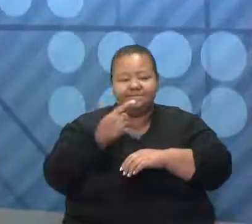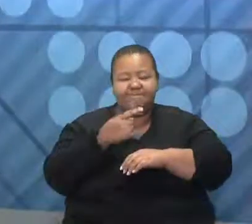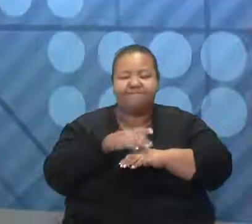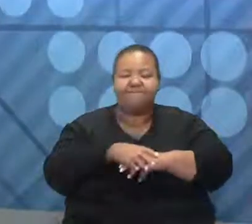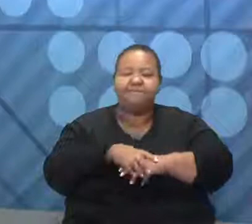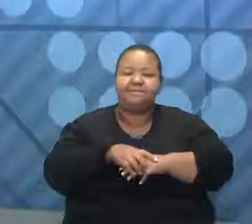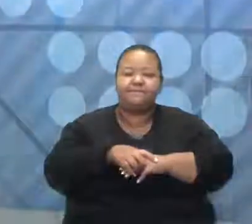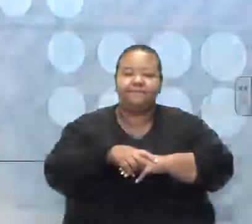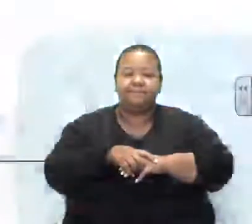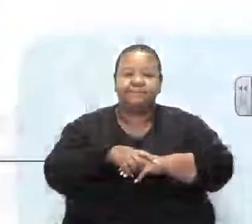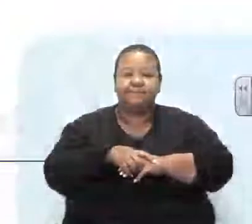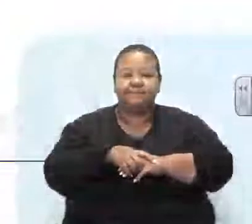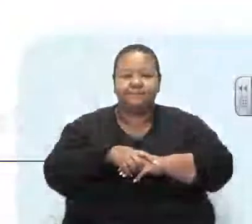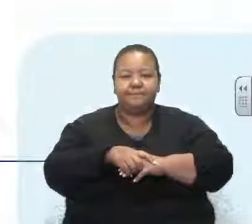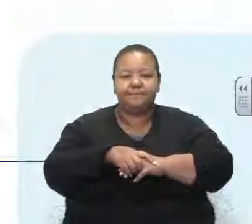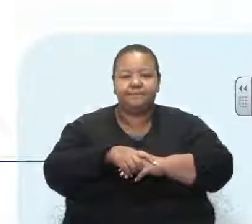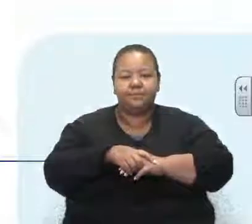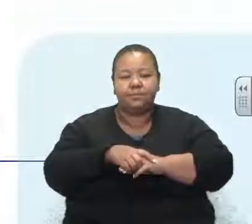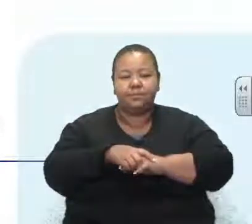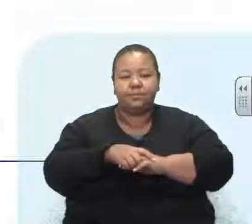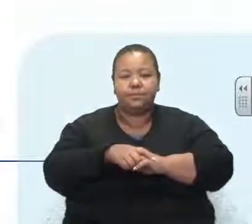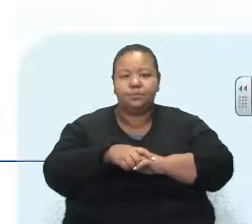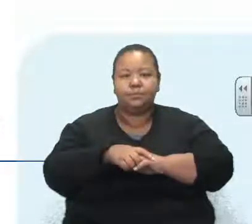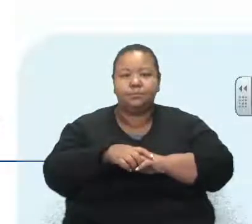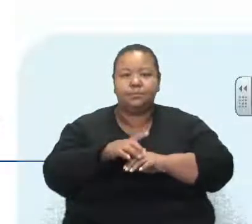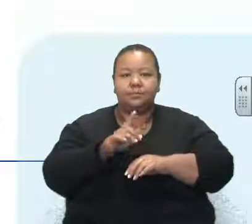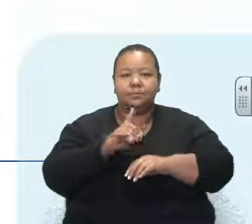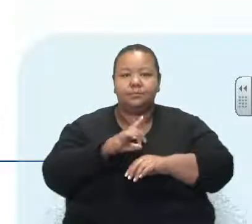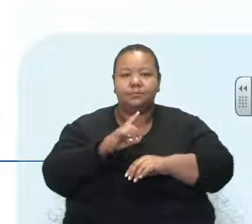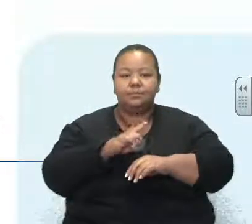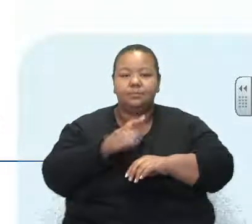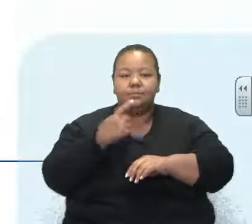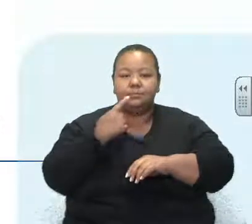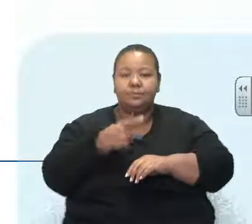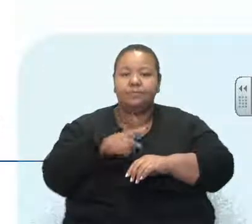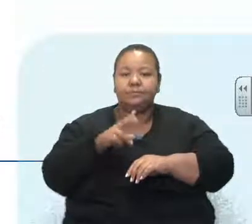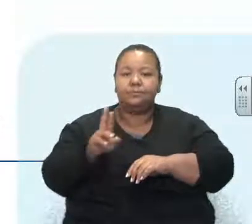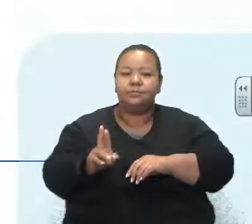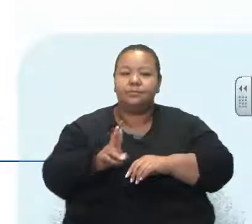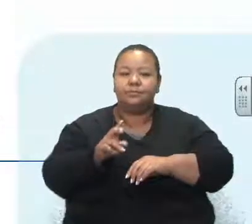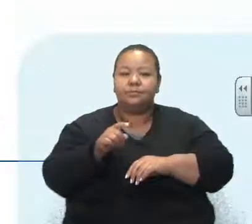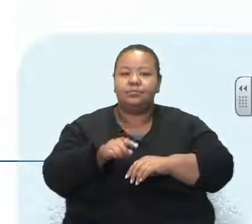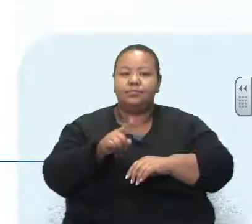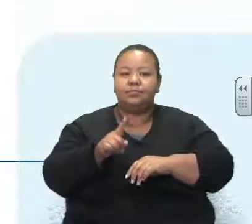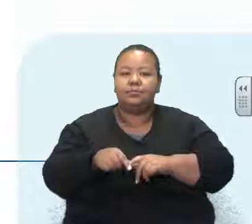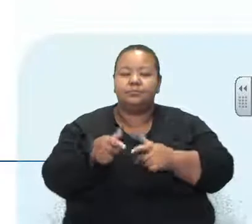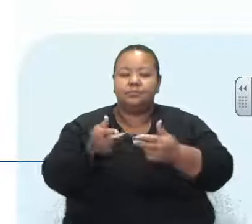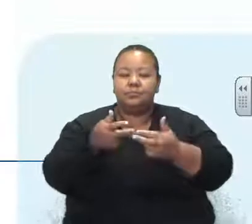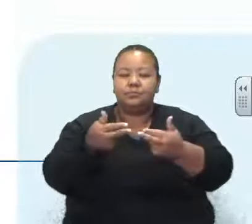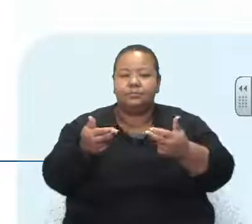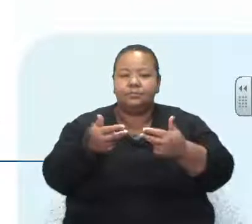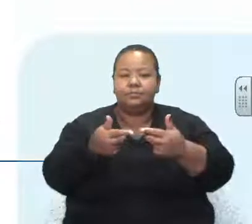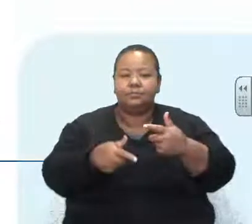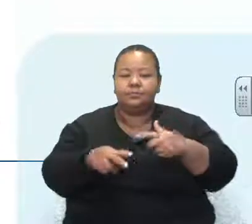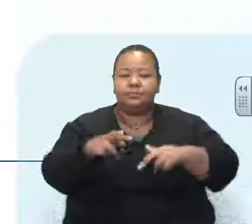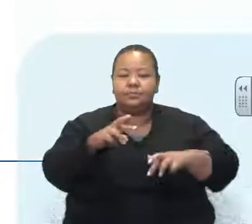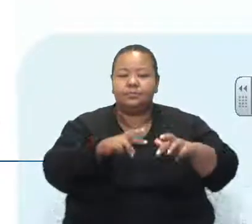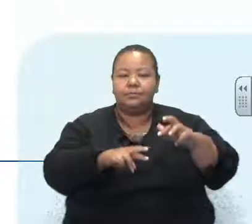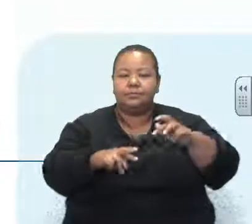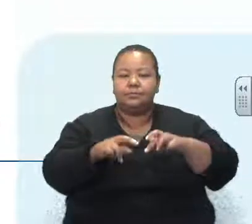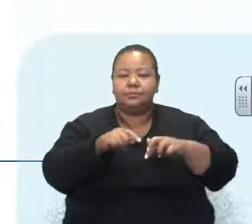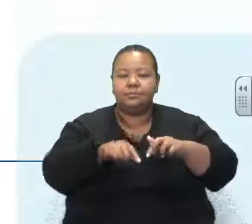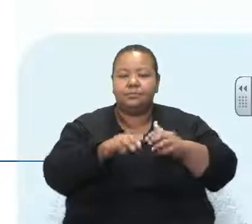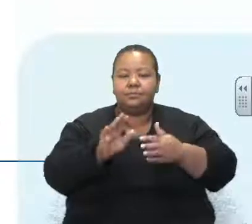ver. Vamos lá? Então, eu tenho o quê? Primeiro, eu vou utilizar as ferramentas e análises de indicadores no campo